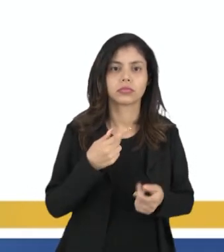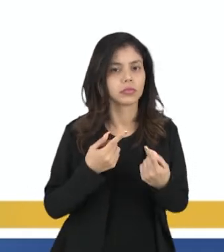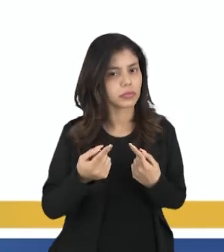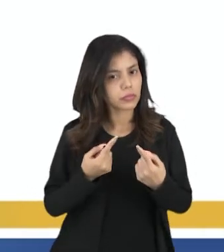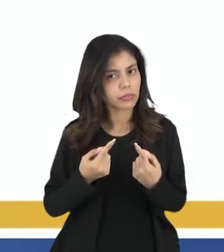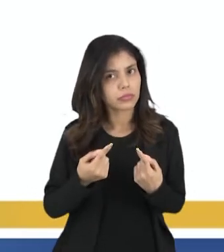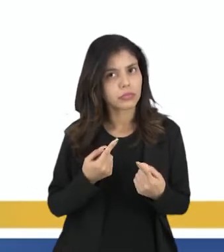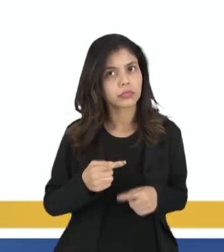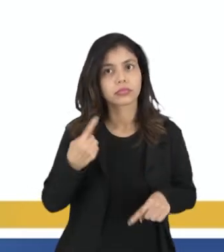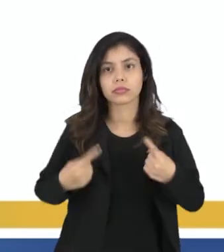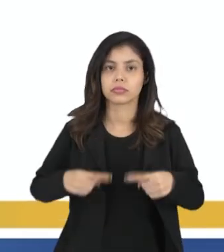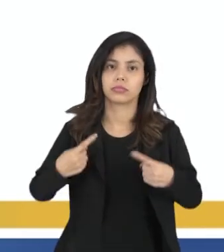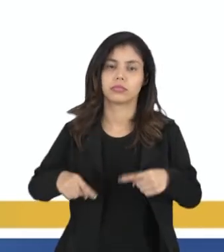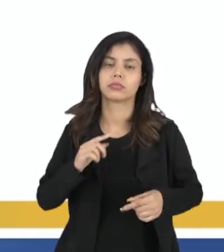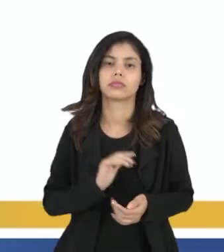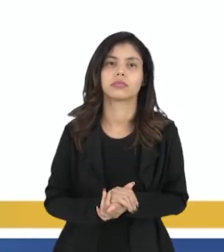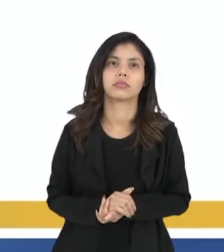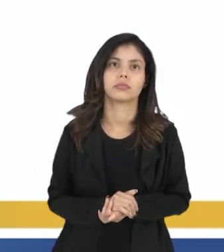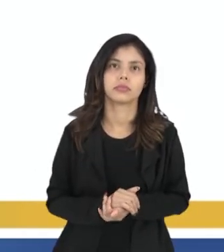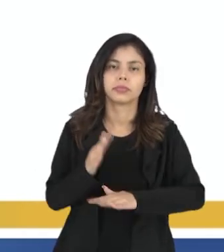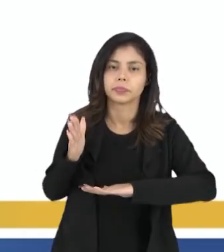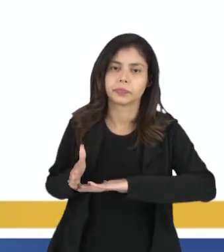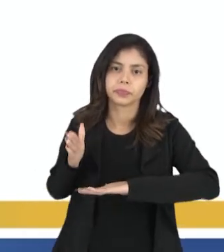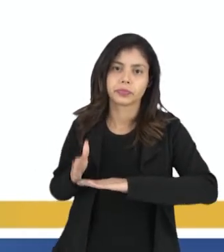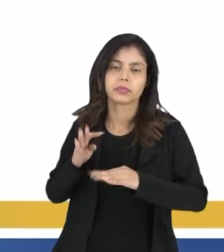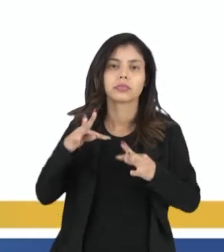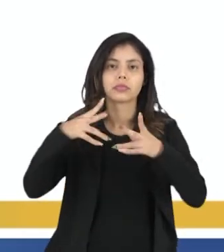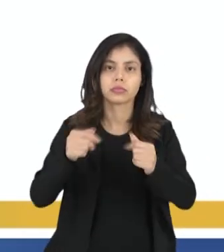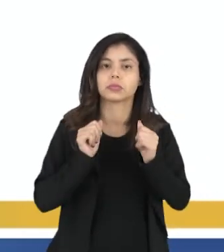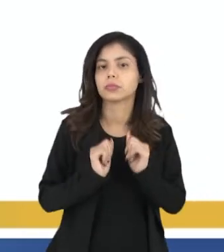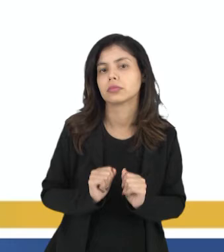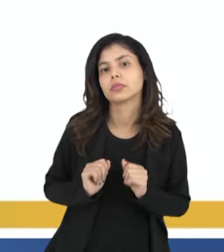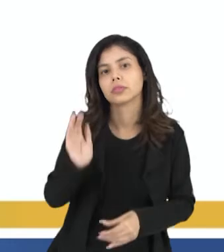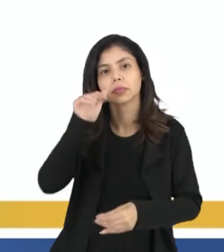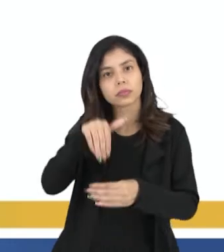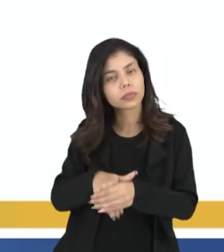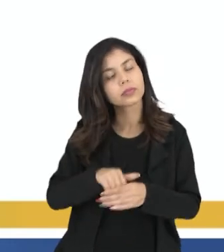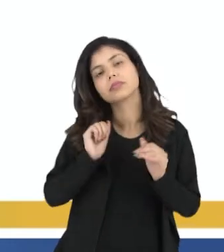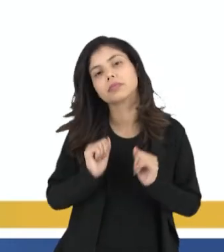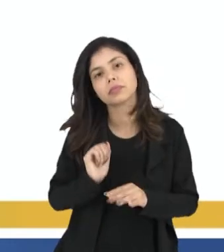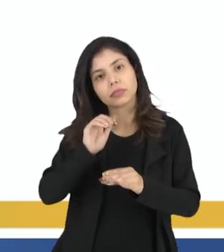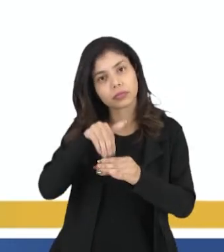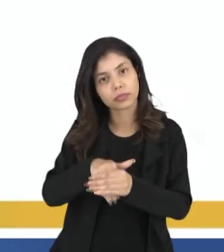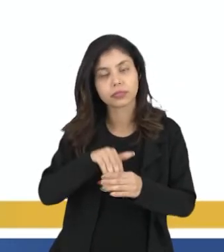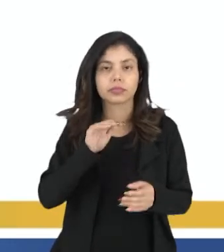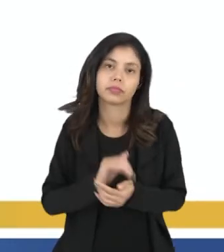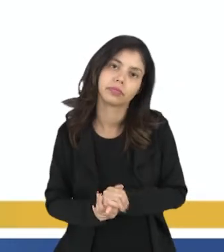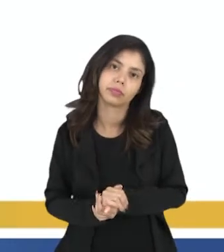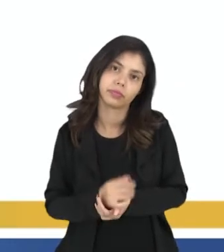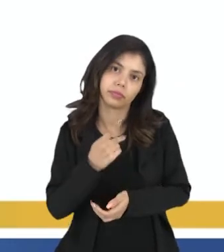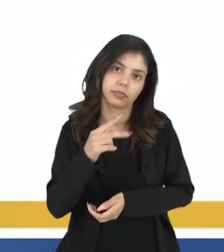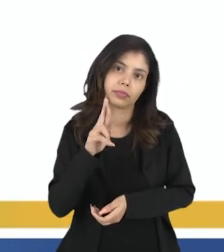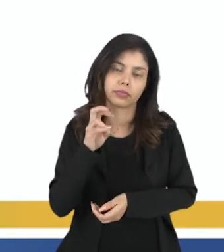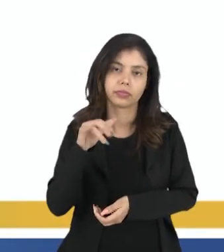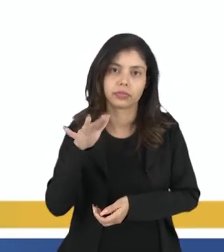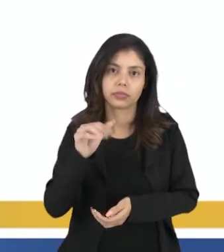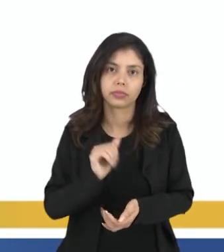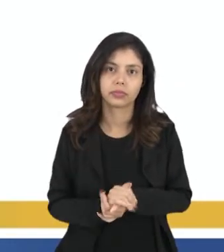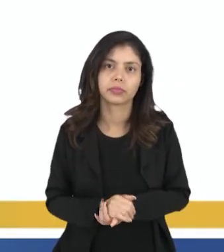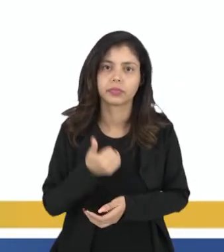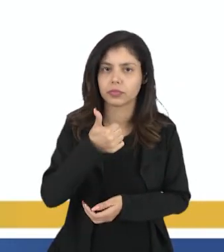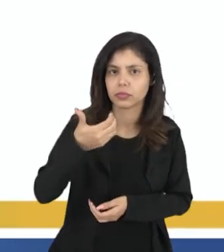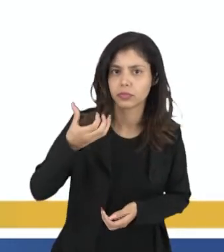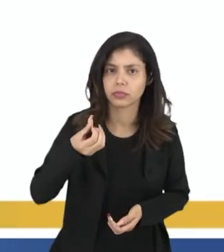da política nessa contemporaneidade. Todo mundo pode ser votado, pode votar, pode participar acima de